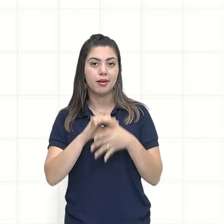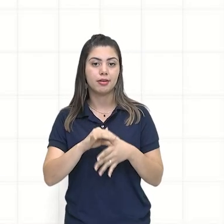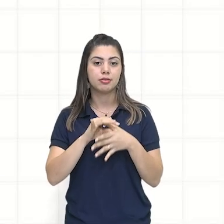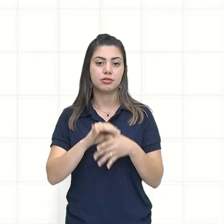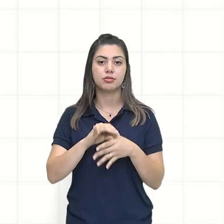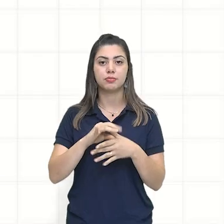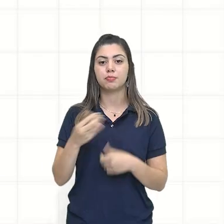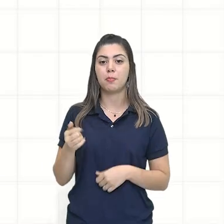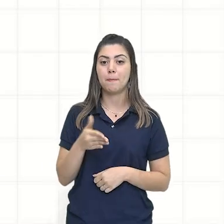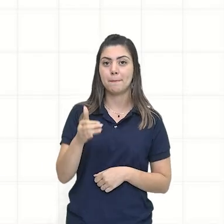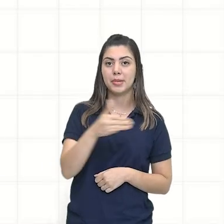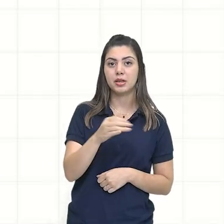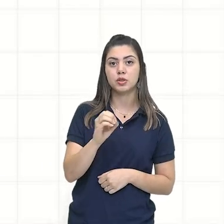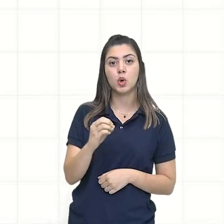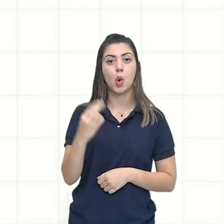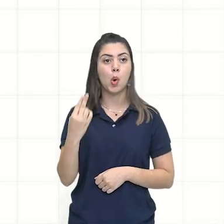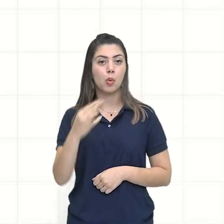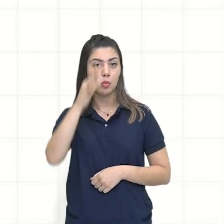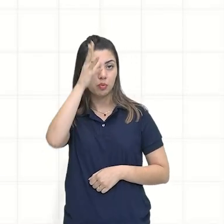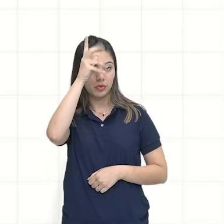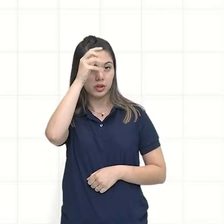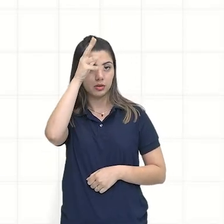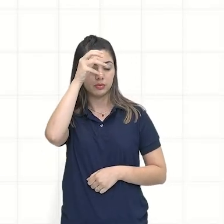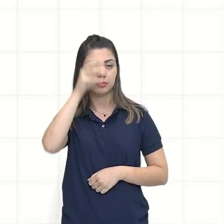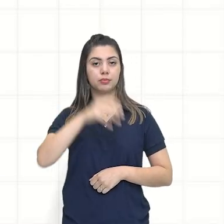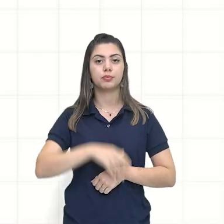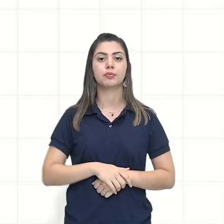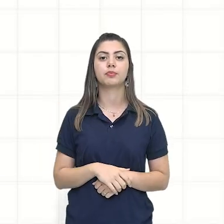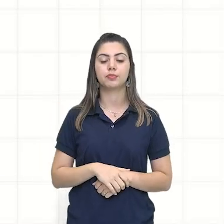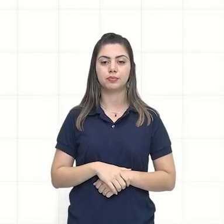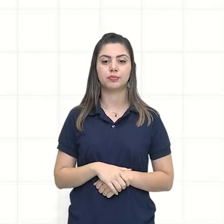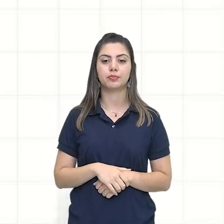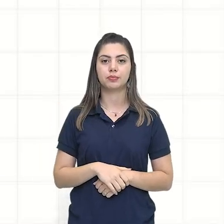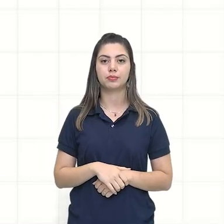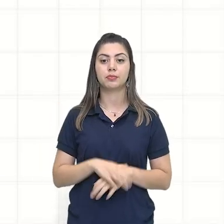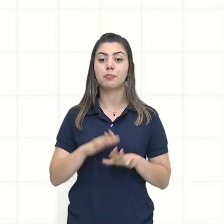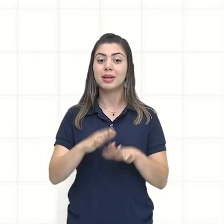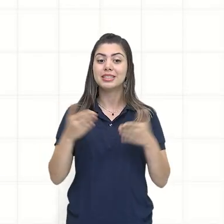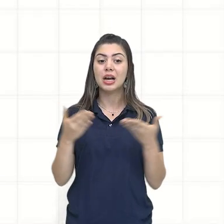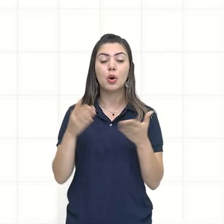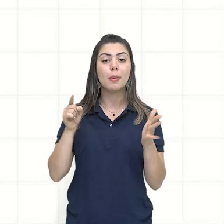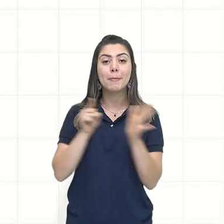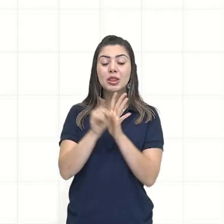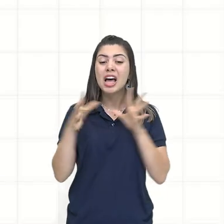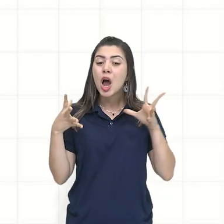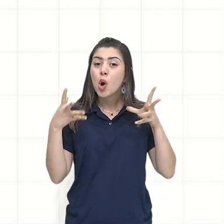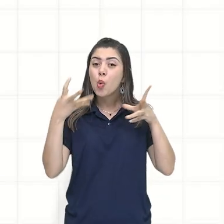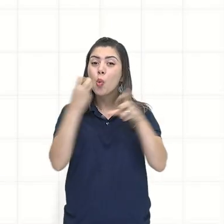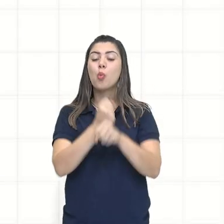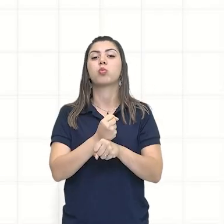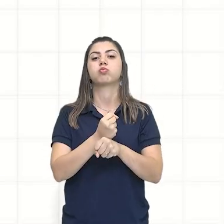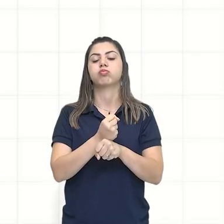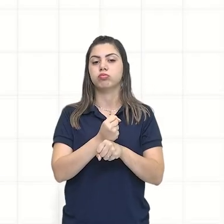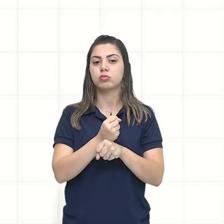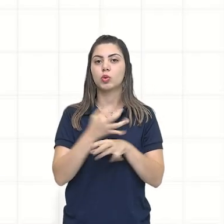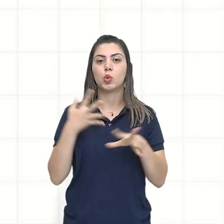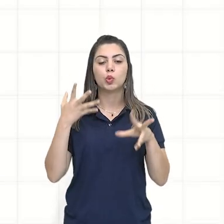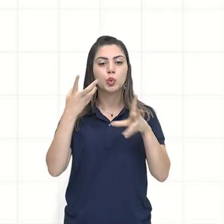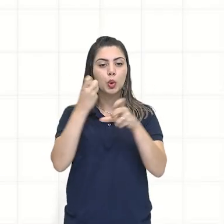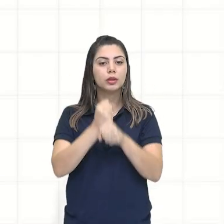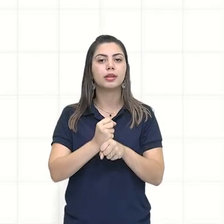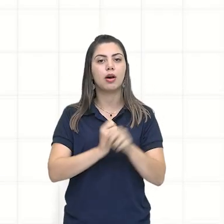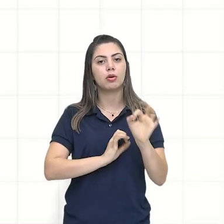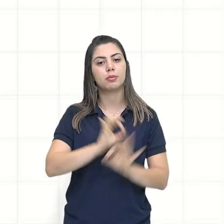né? Peixe ou frango. O que se está perguntando aqui é quanto vai ser produzido de